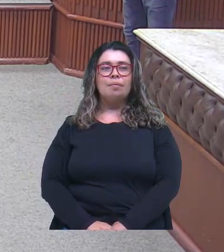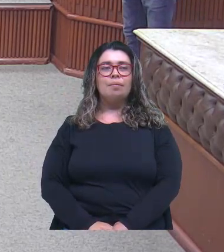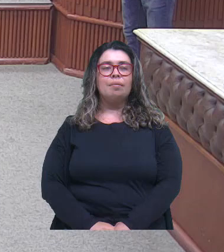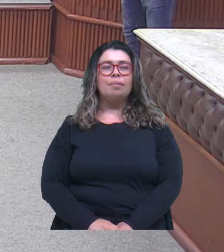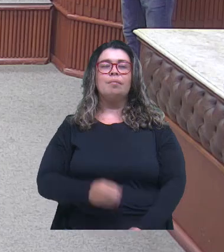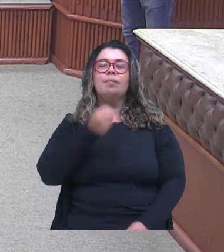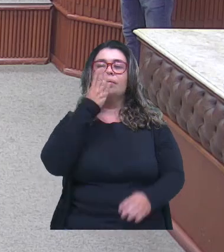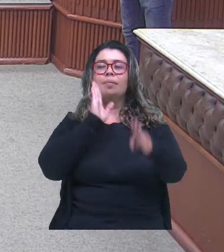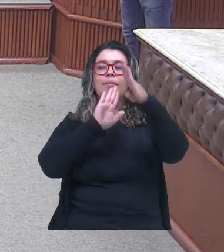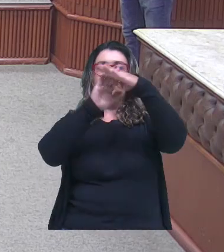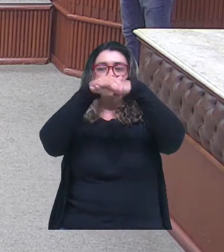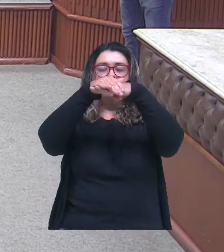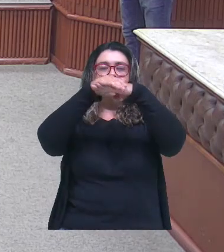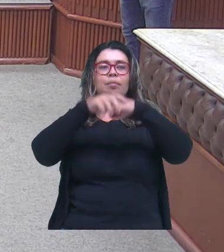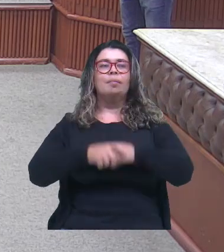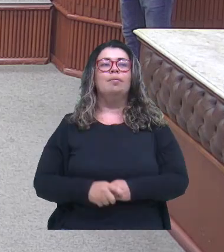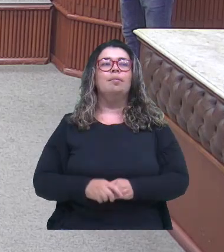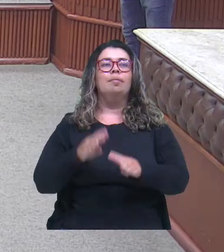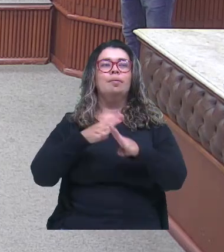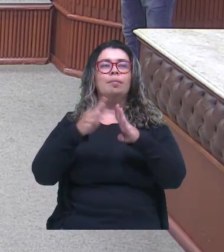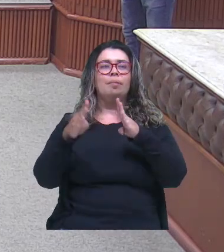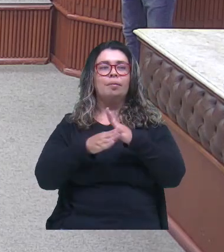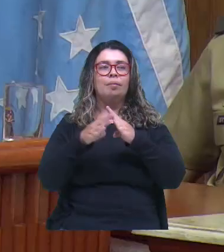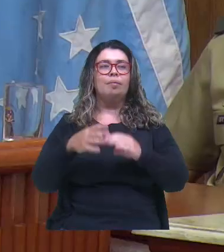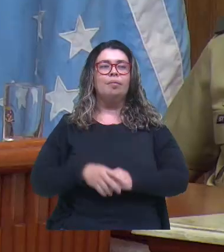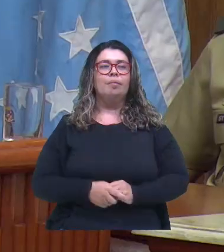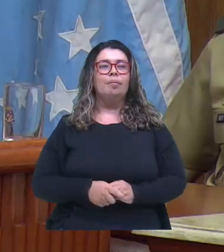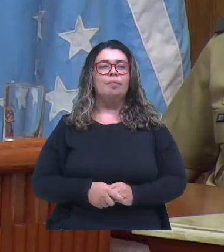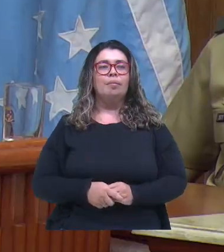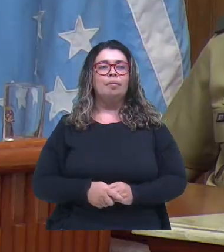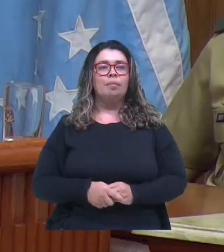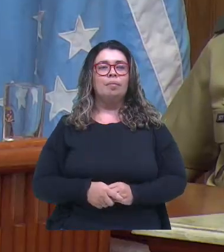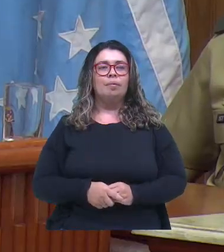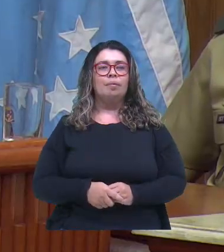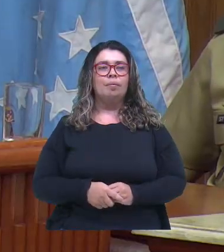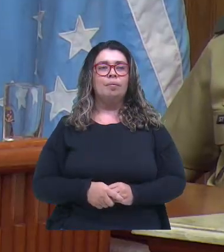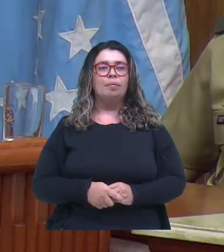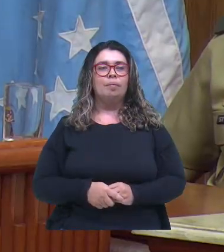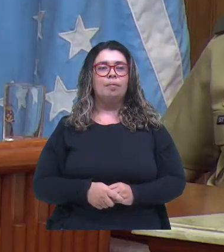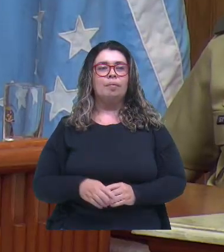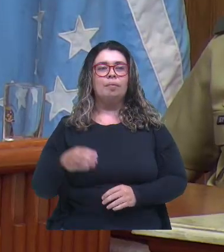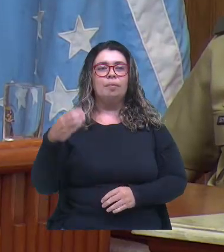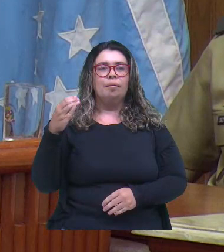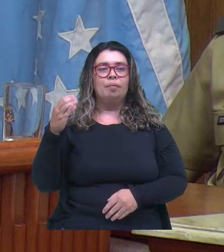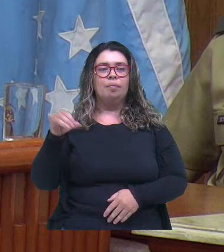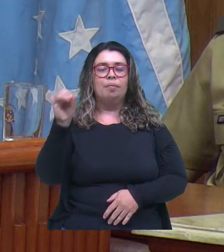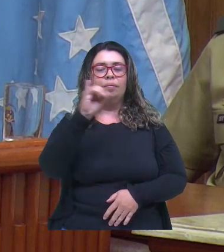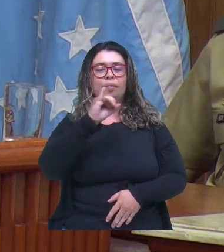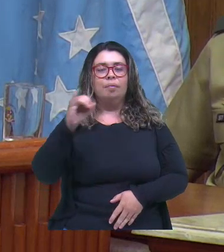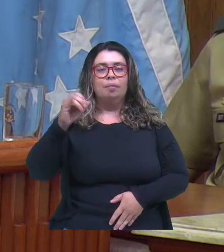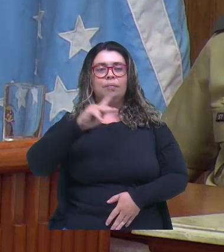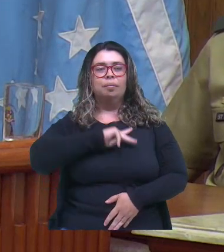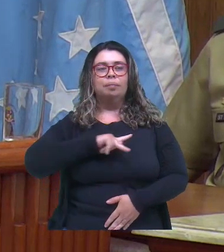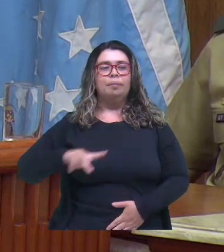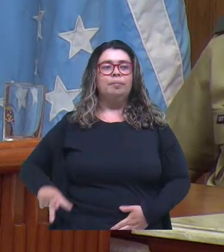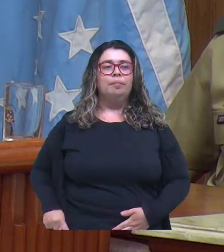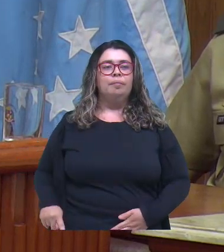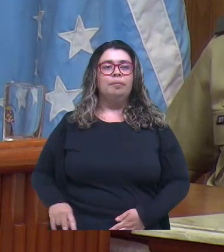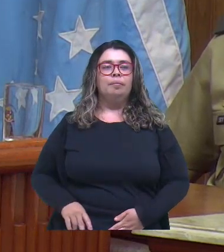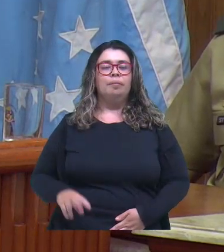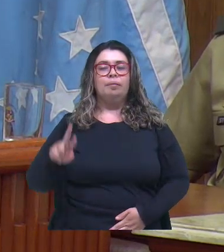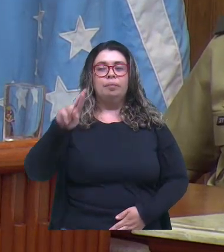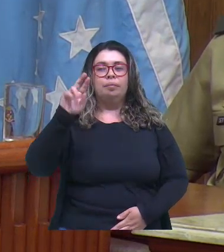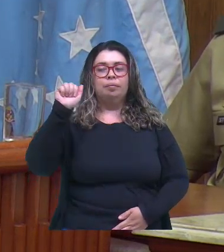Boa noite a todas e todos. Quero inicialmente saudar o nosso presidente, Dr.